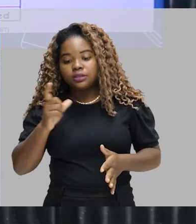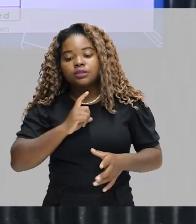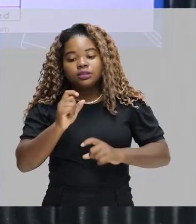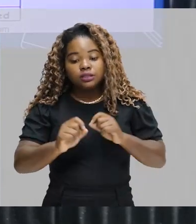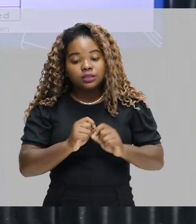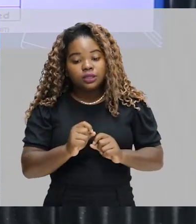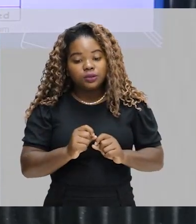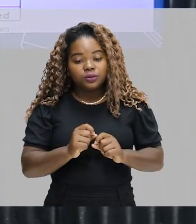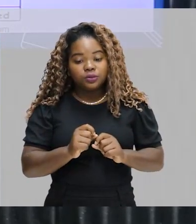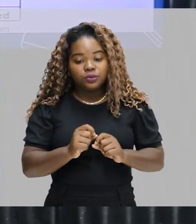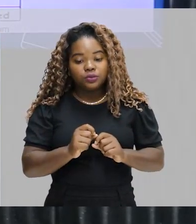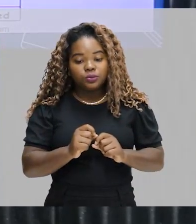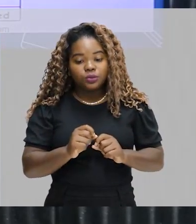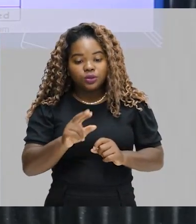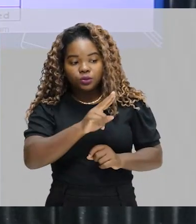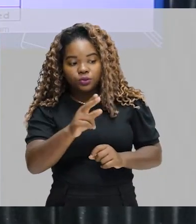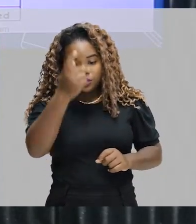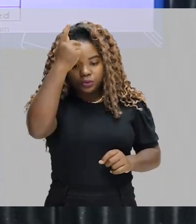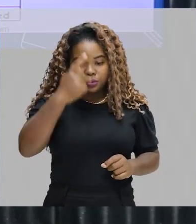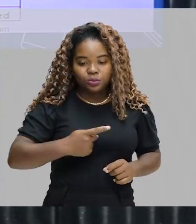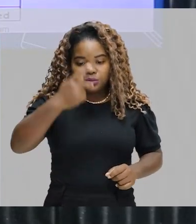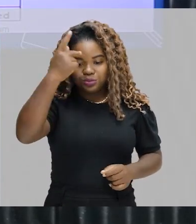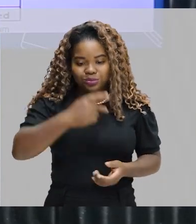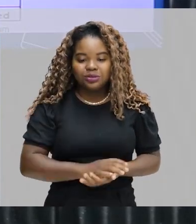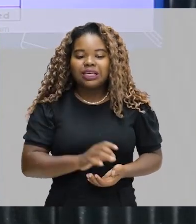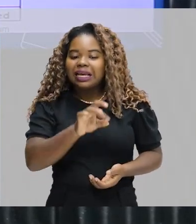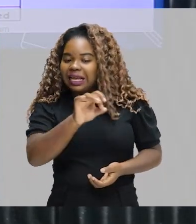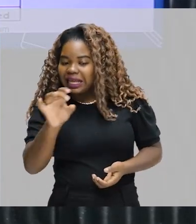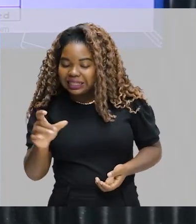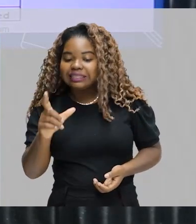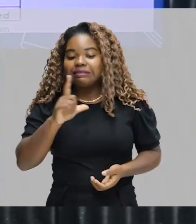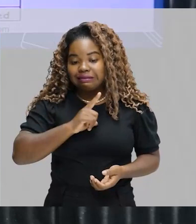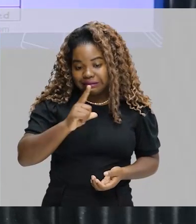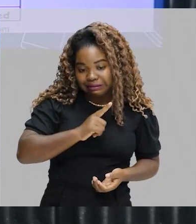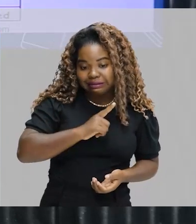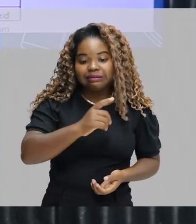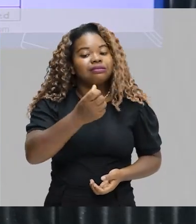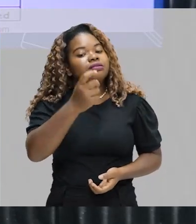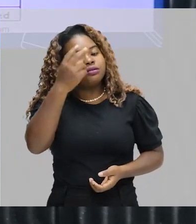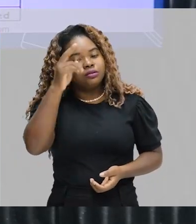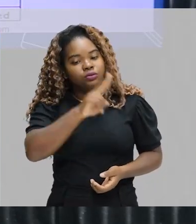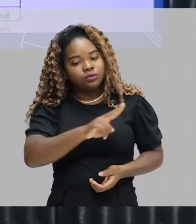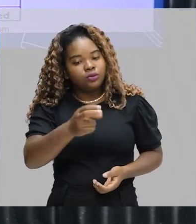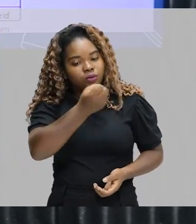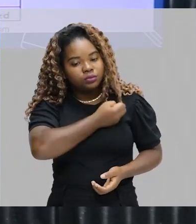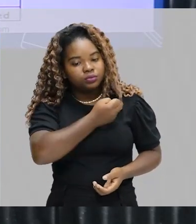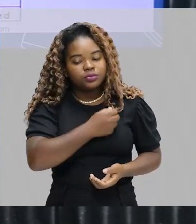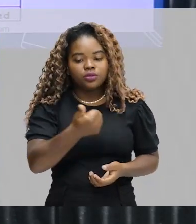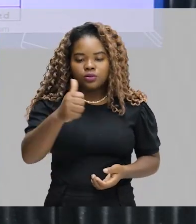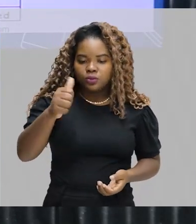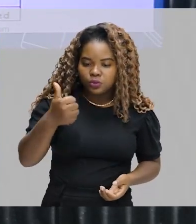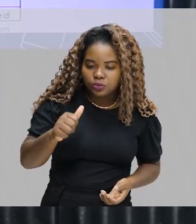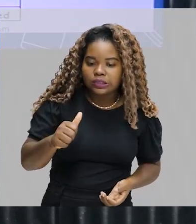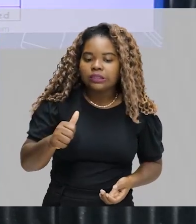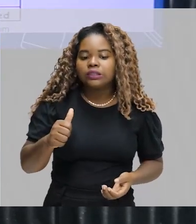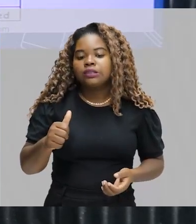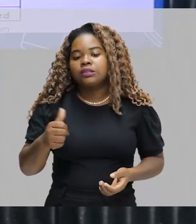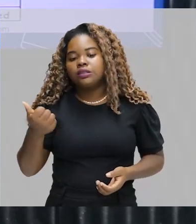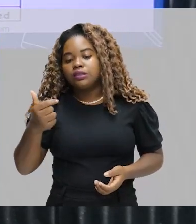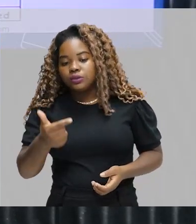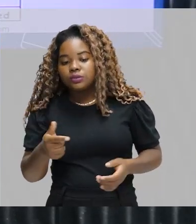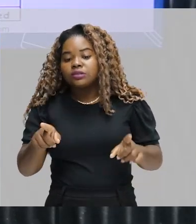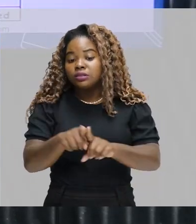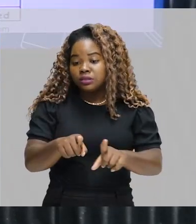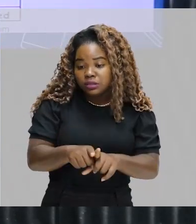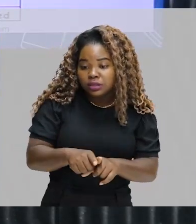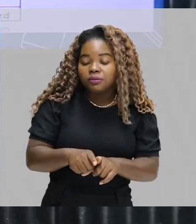uma nomenclatura própria. Cada número tem um nome. 11 e 12 também segue essa